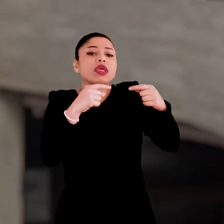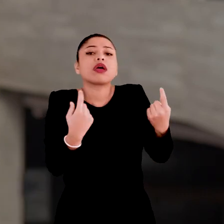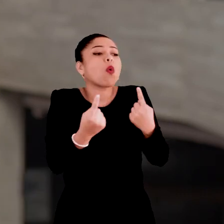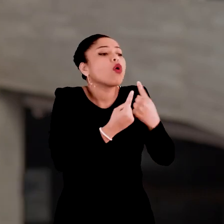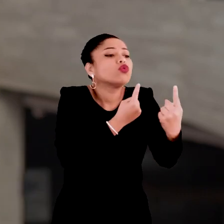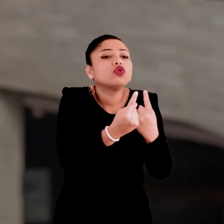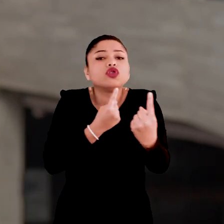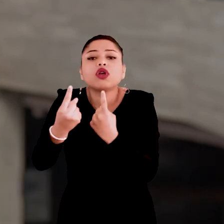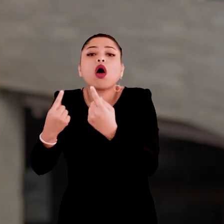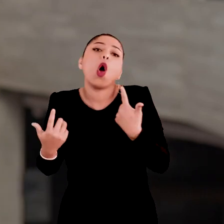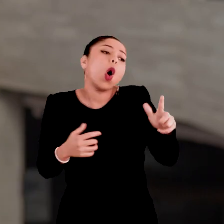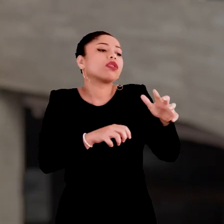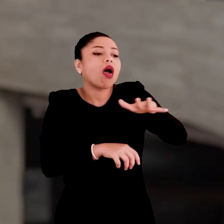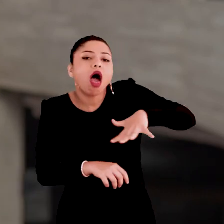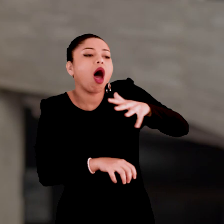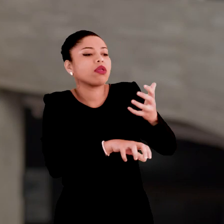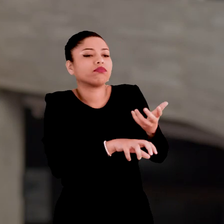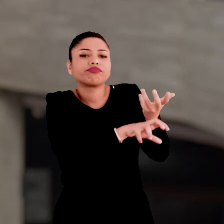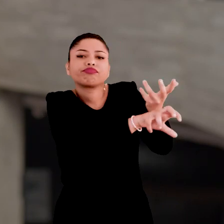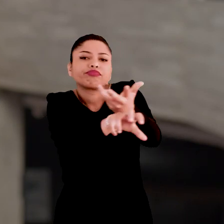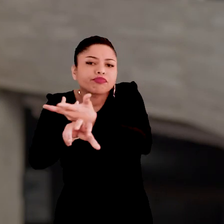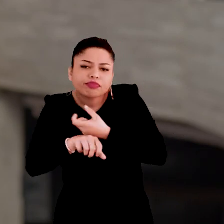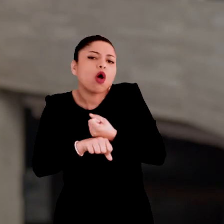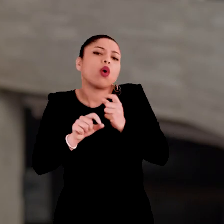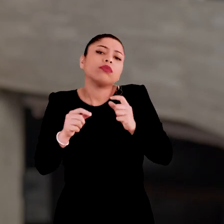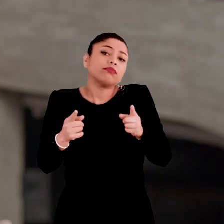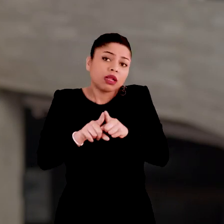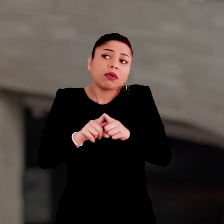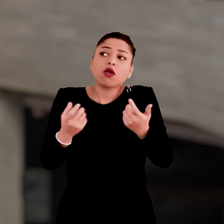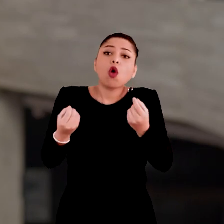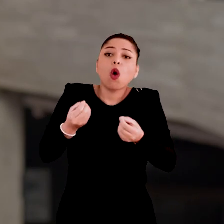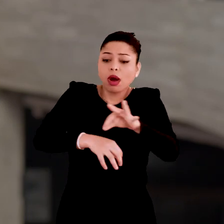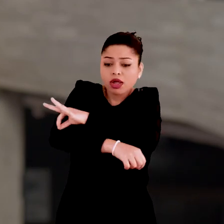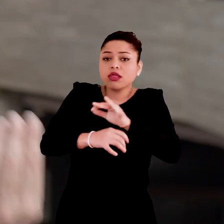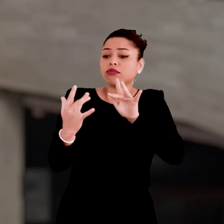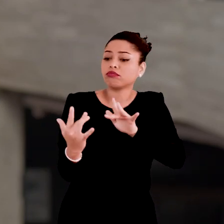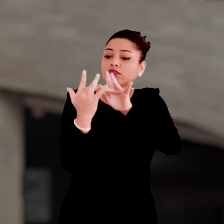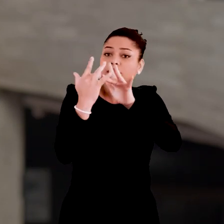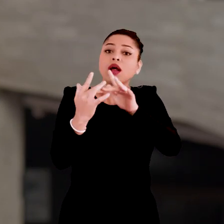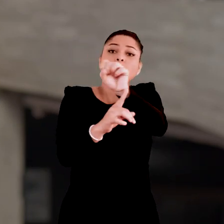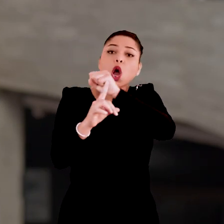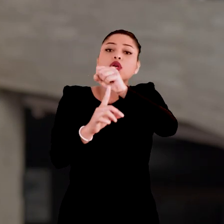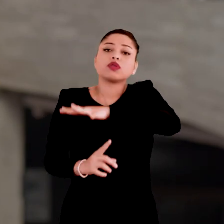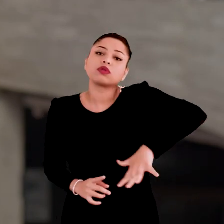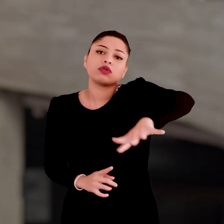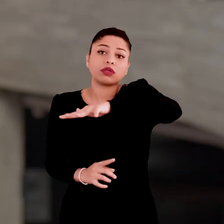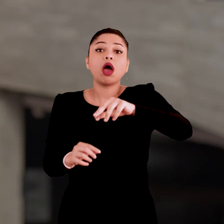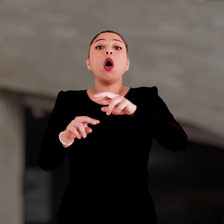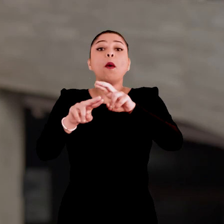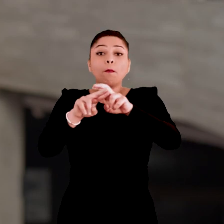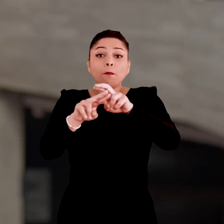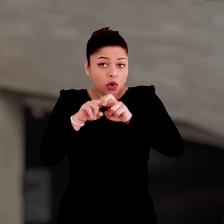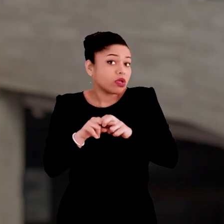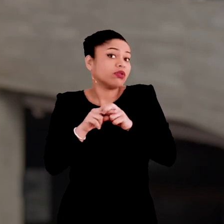outras disciplinas, mas também com o público em geral. Então, acho que é uma exposição nesse sentido que